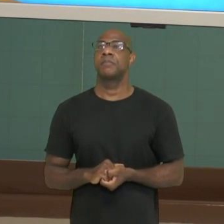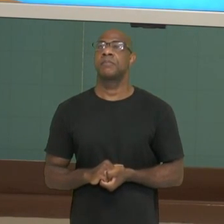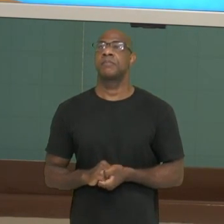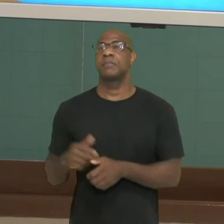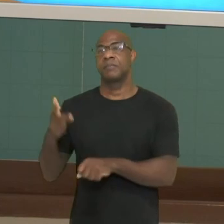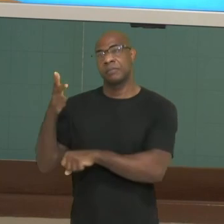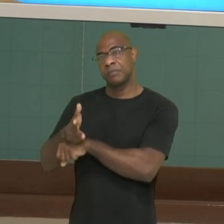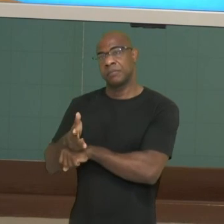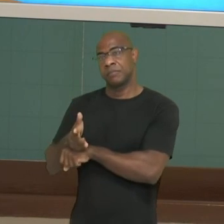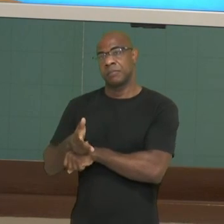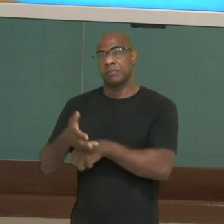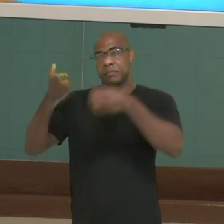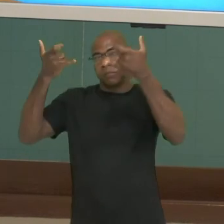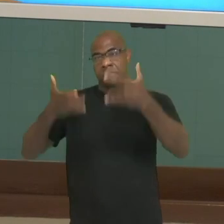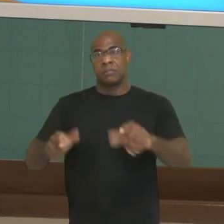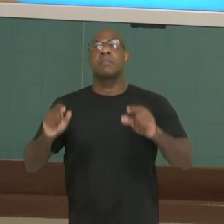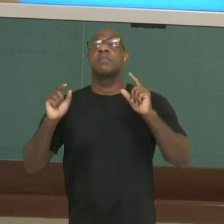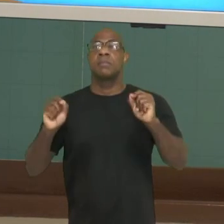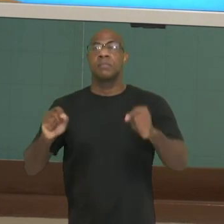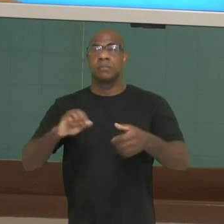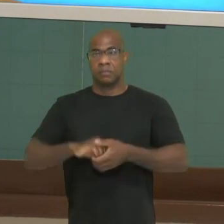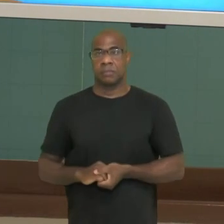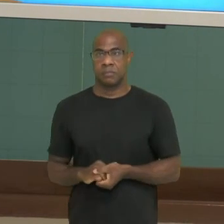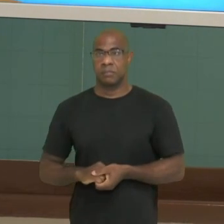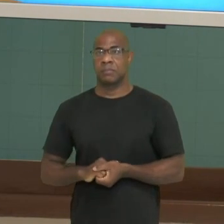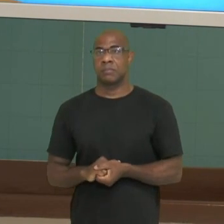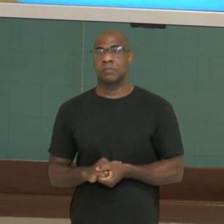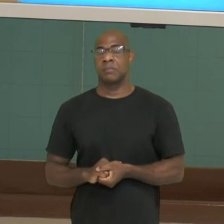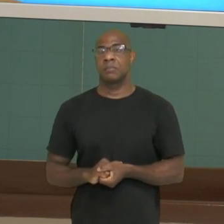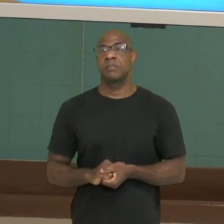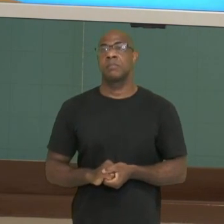Neste vídeo, nós falamos sobre